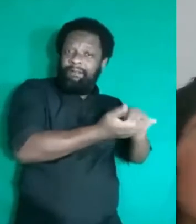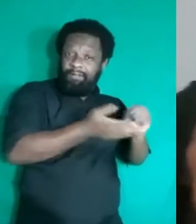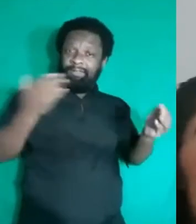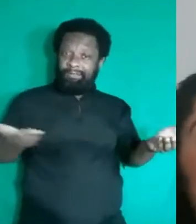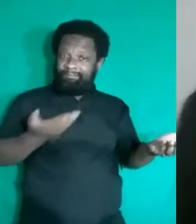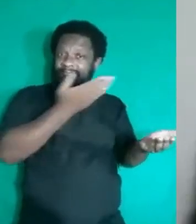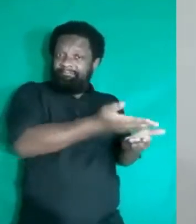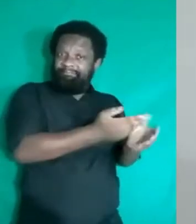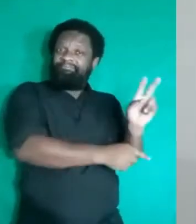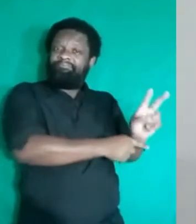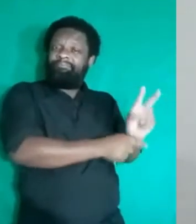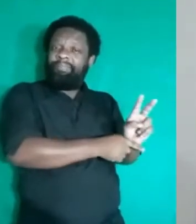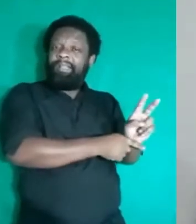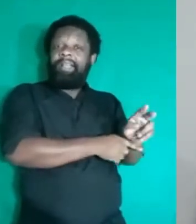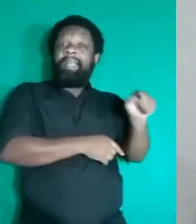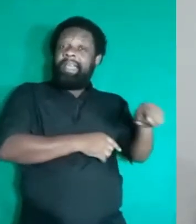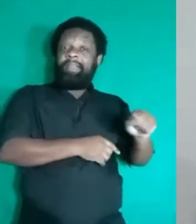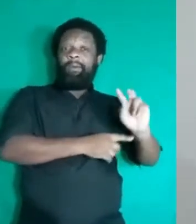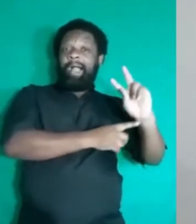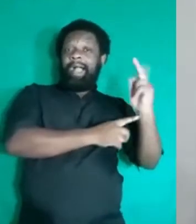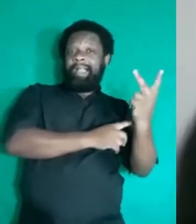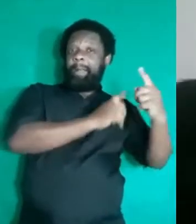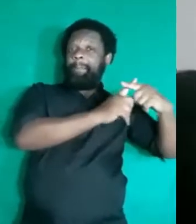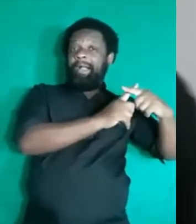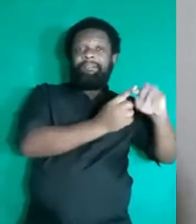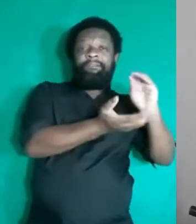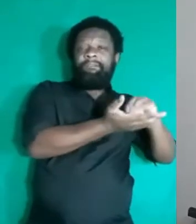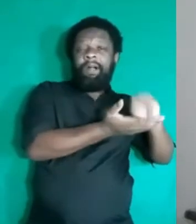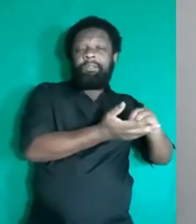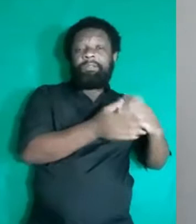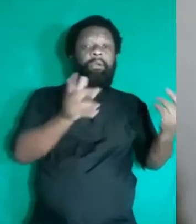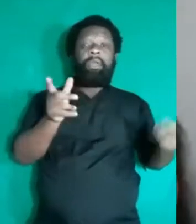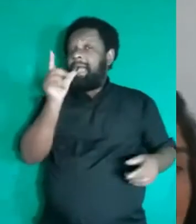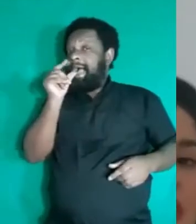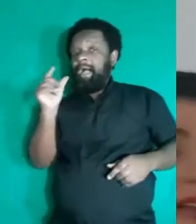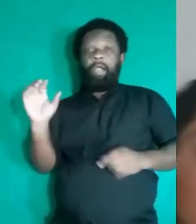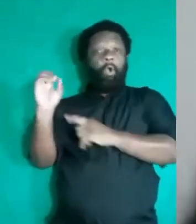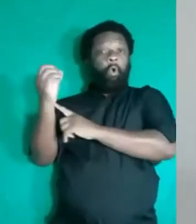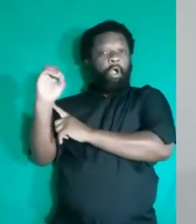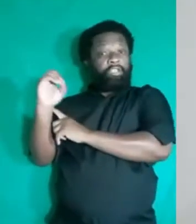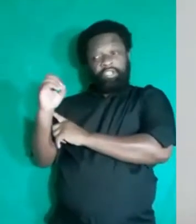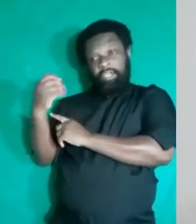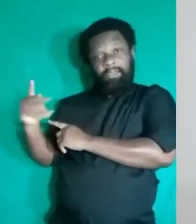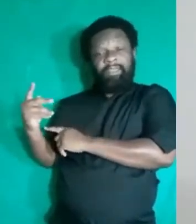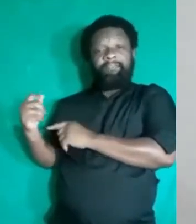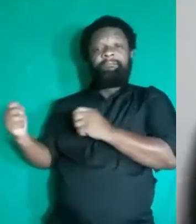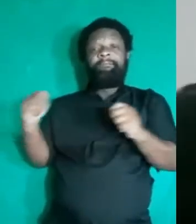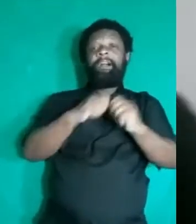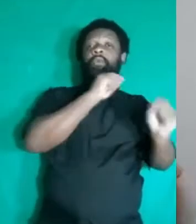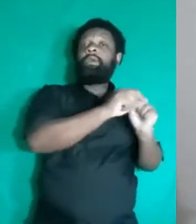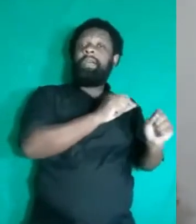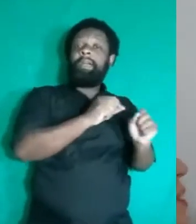para serem compartilhados com alguém que está precisando, como é o caso do H+. O H+ está deficiente. Então, o